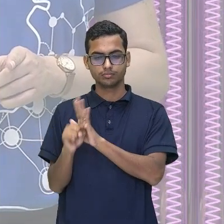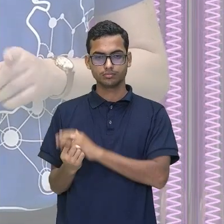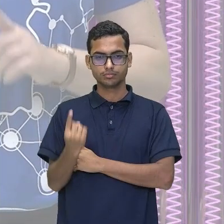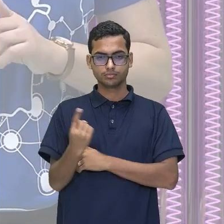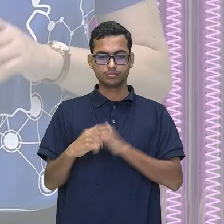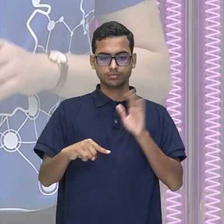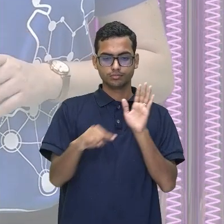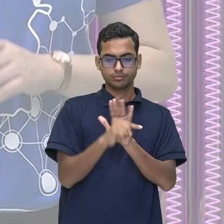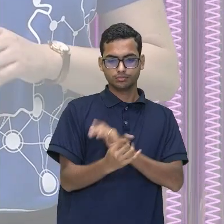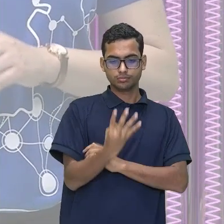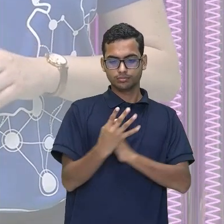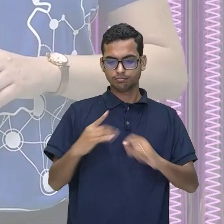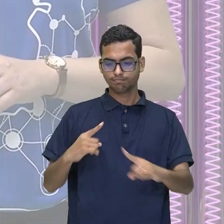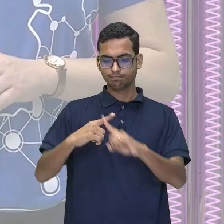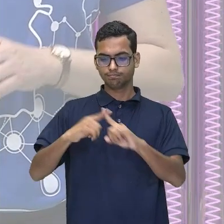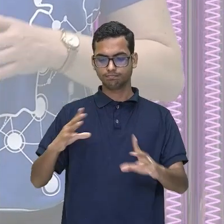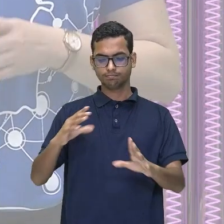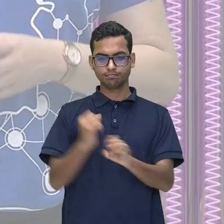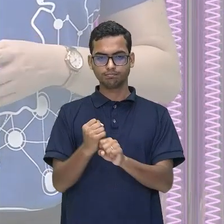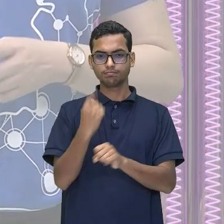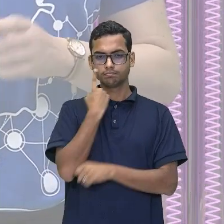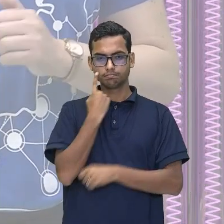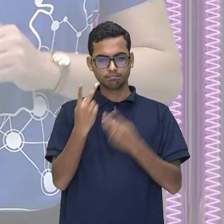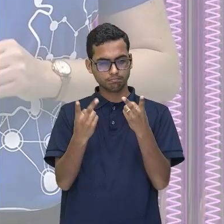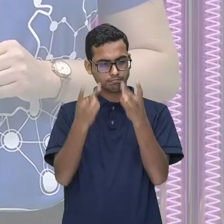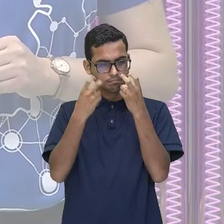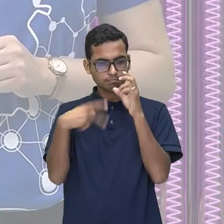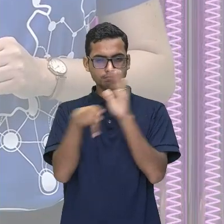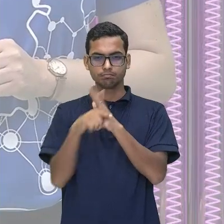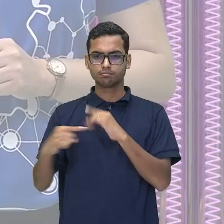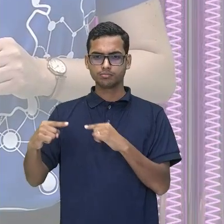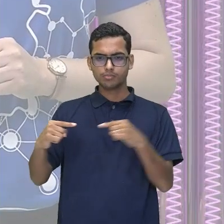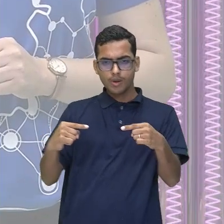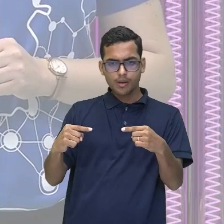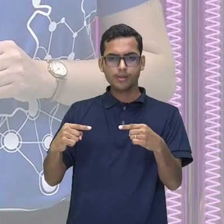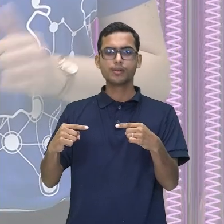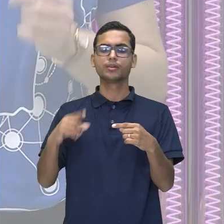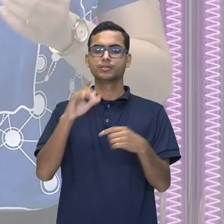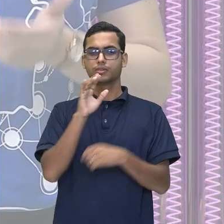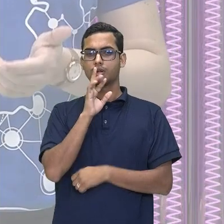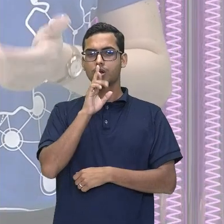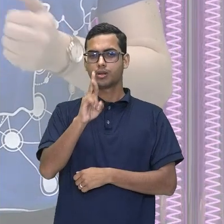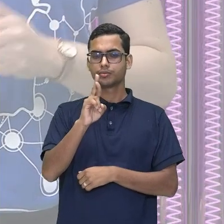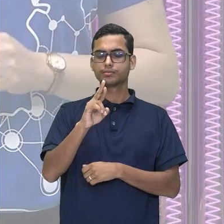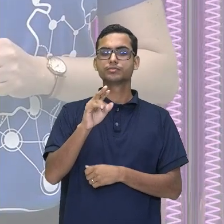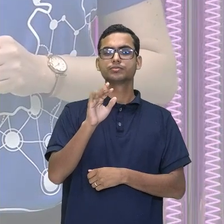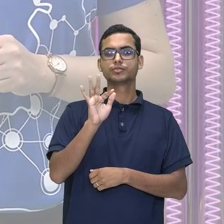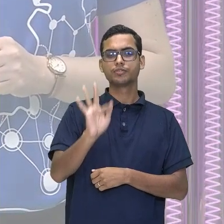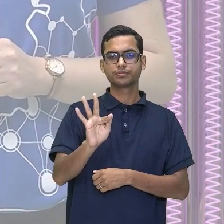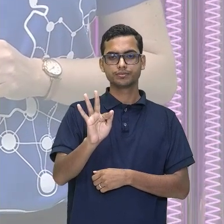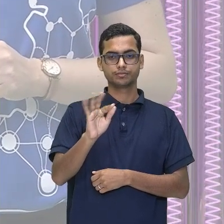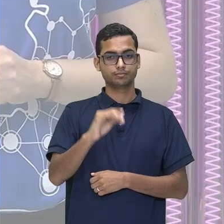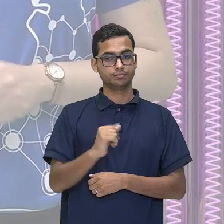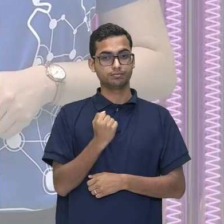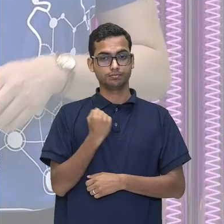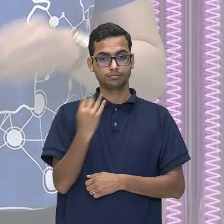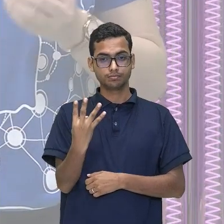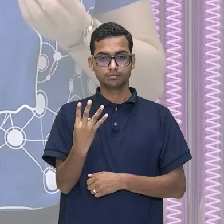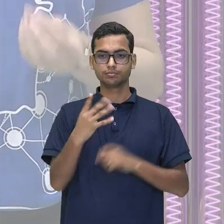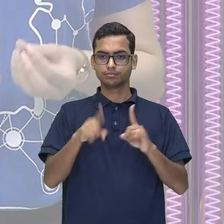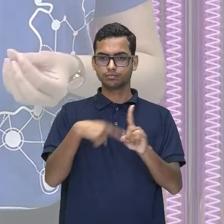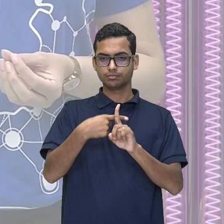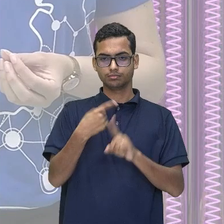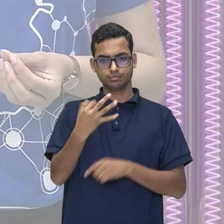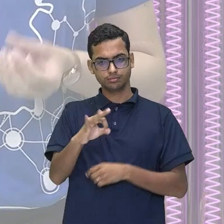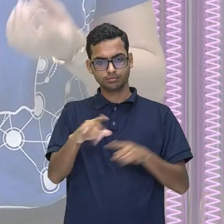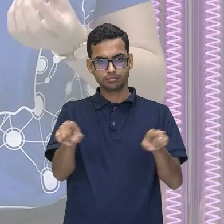menos 4, sinais iguais. Então, qual vai ser o resultado de F? 4 positivo, olha só.